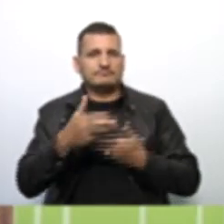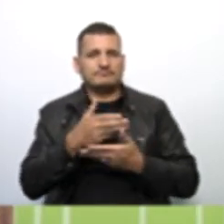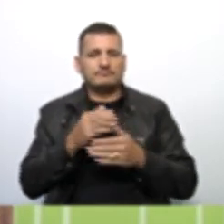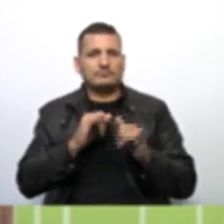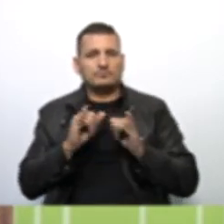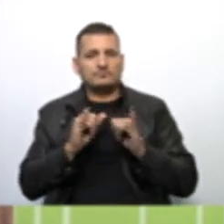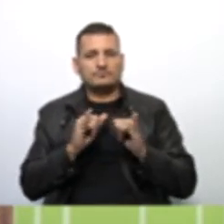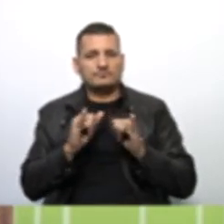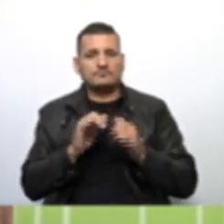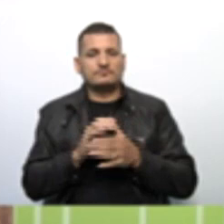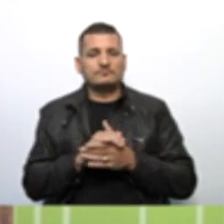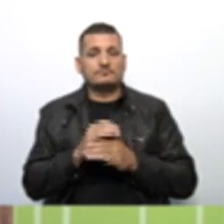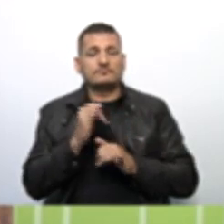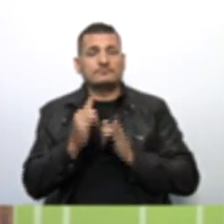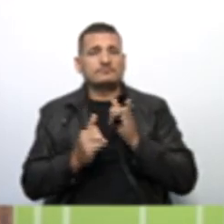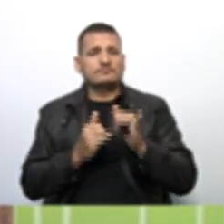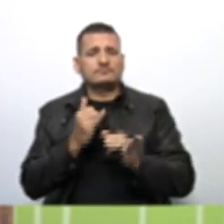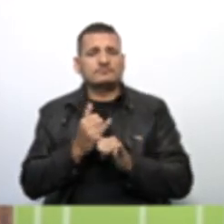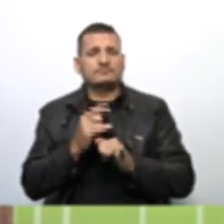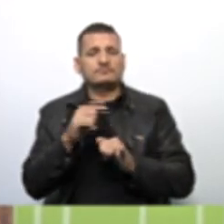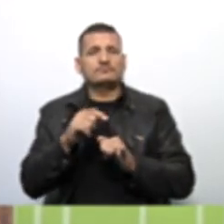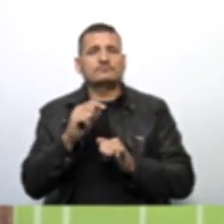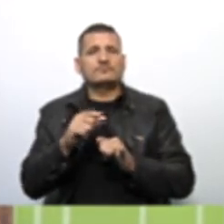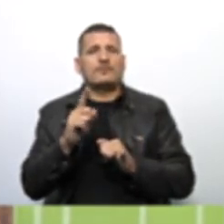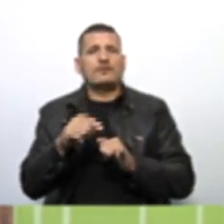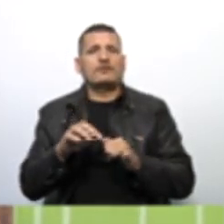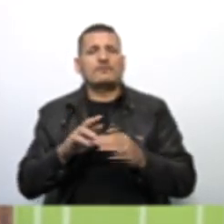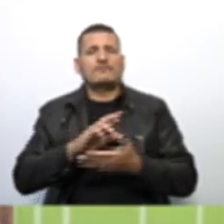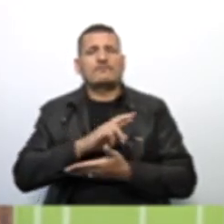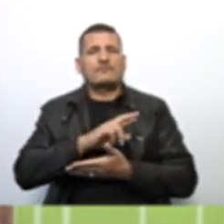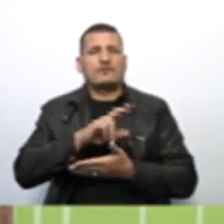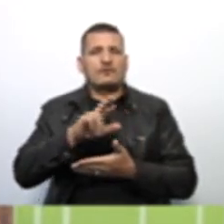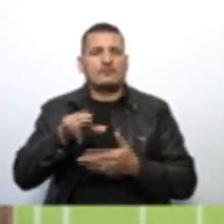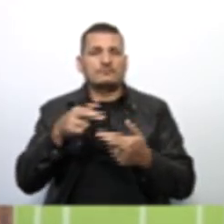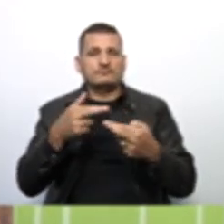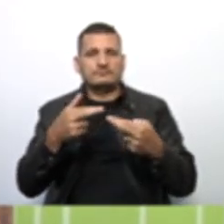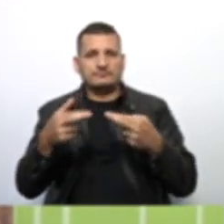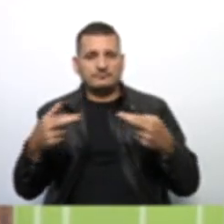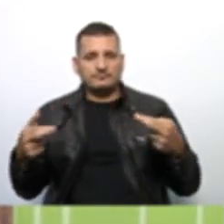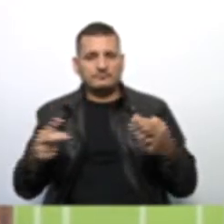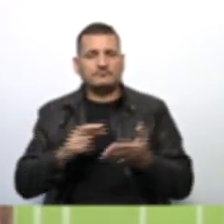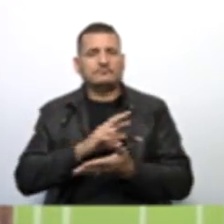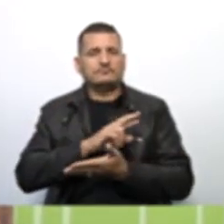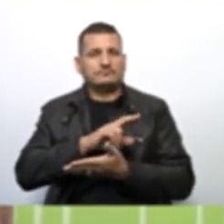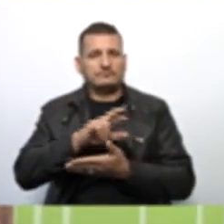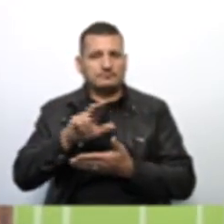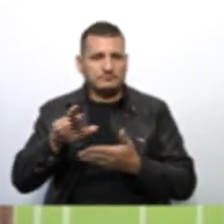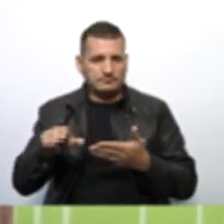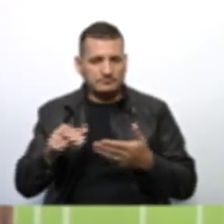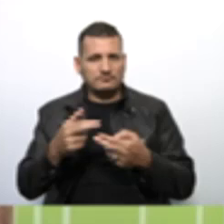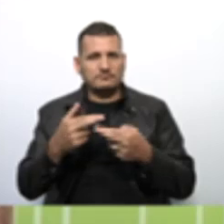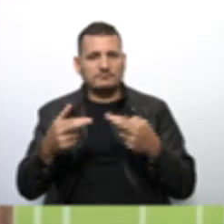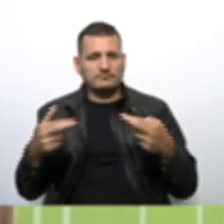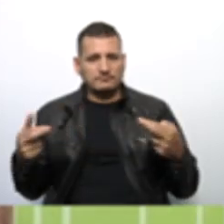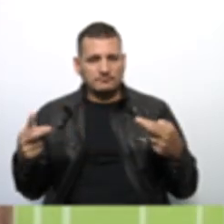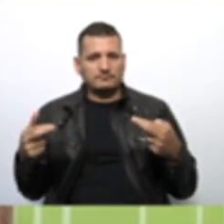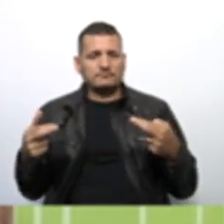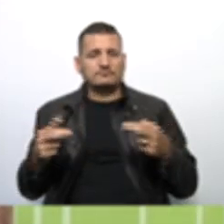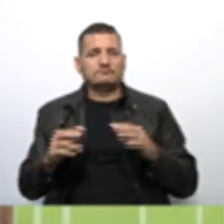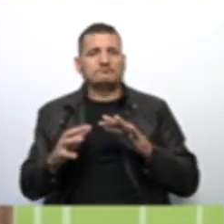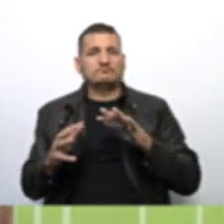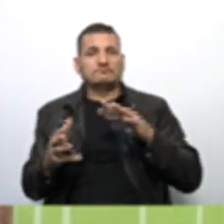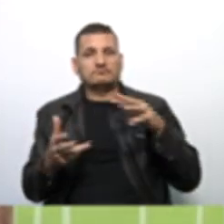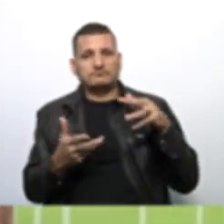A internet, ela é o quê? É o conjunto de várias redes, ou seja, várias redes, né, em escala global